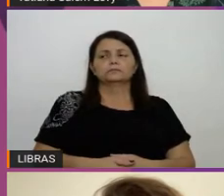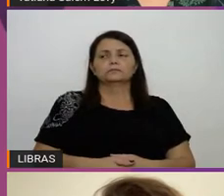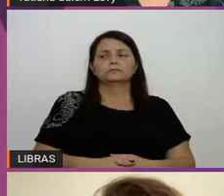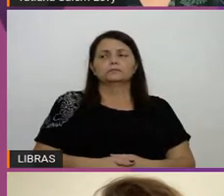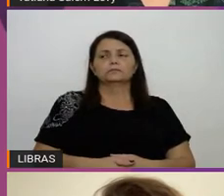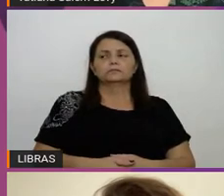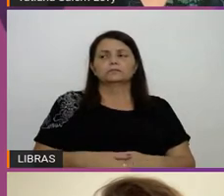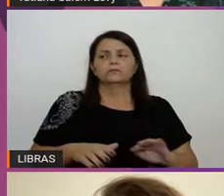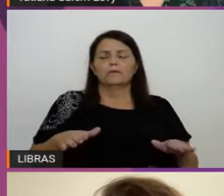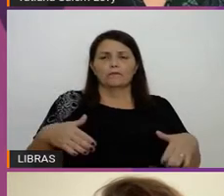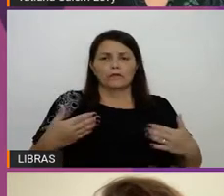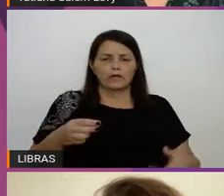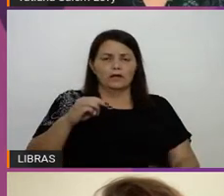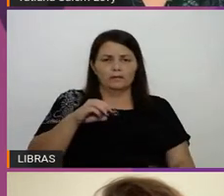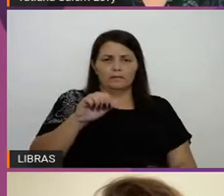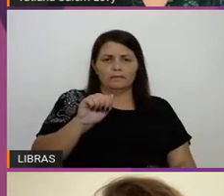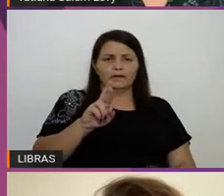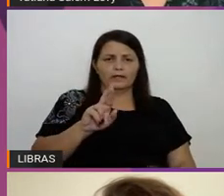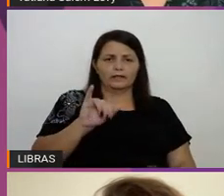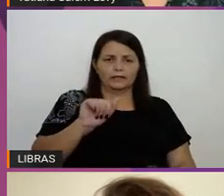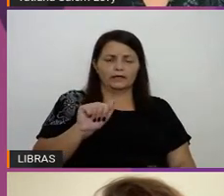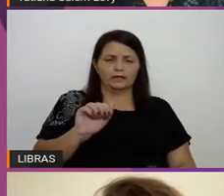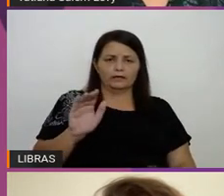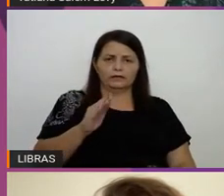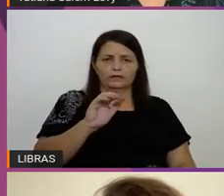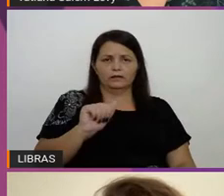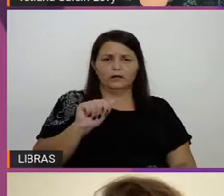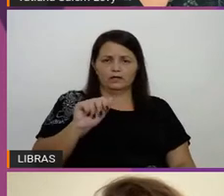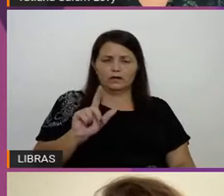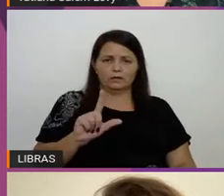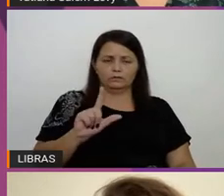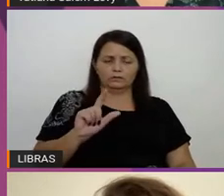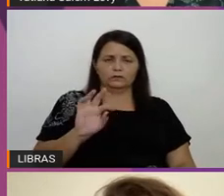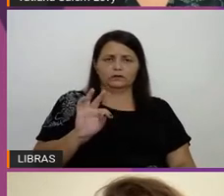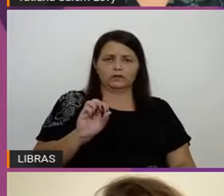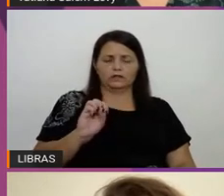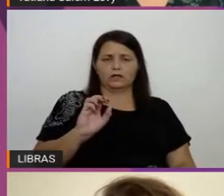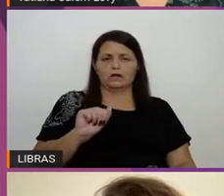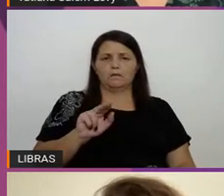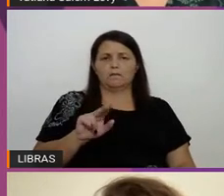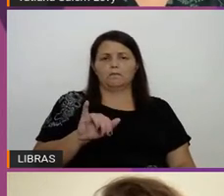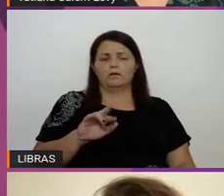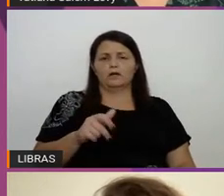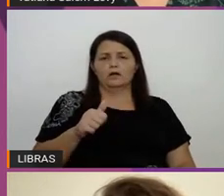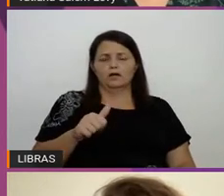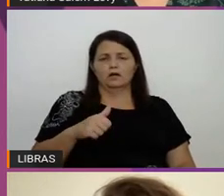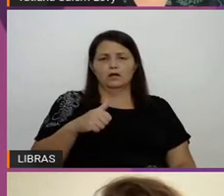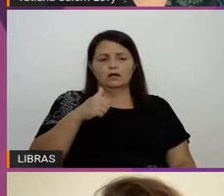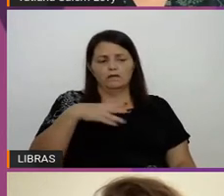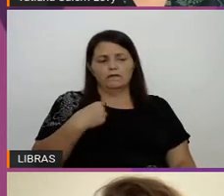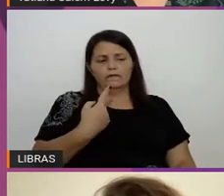e enfim Maria Itabira é a filha da alegria que foi depois